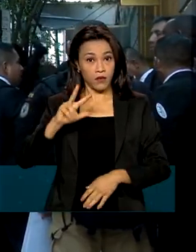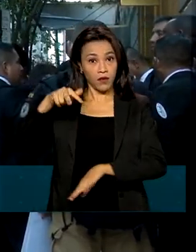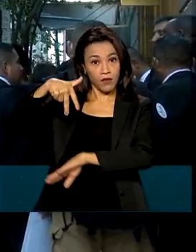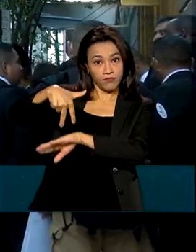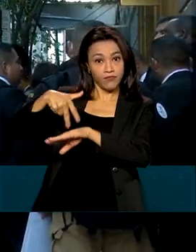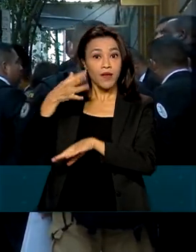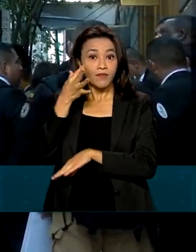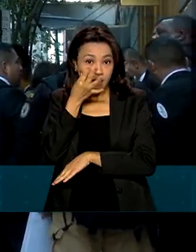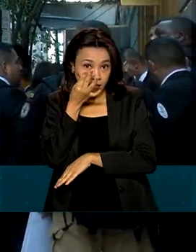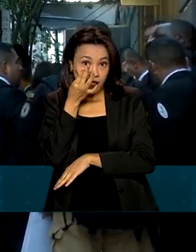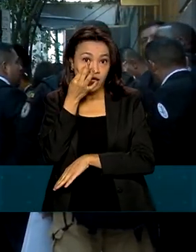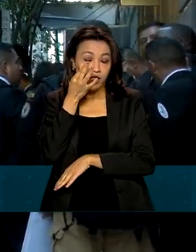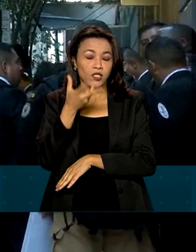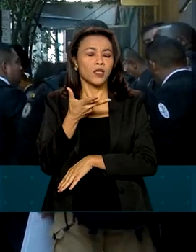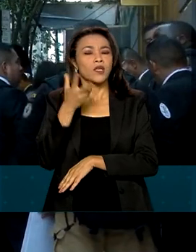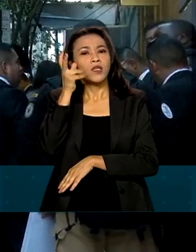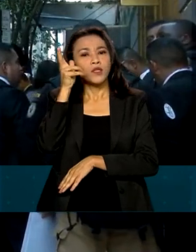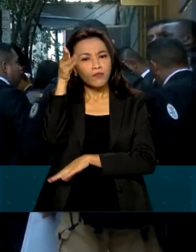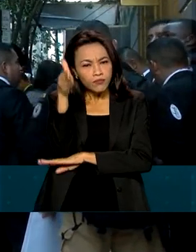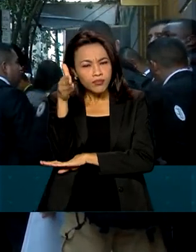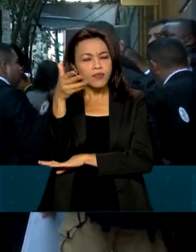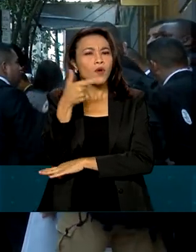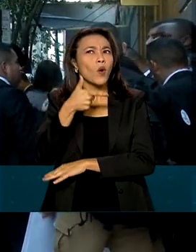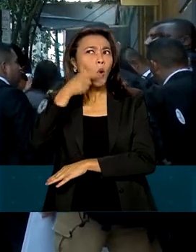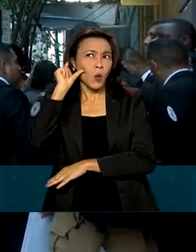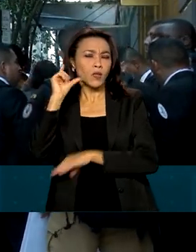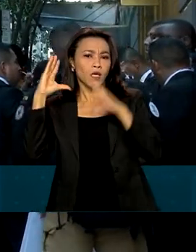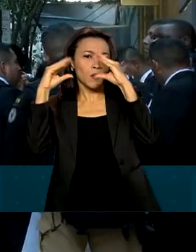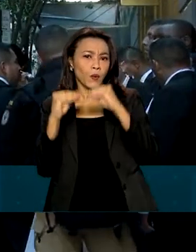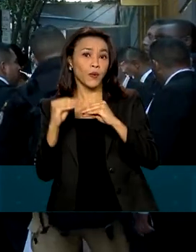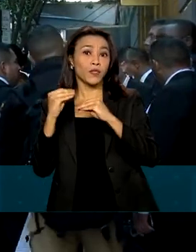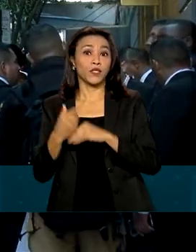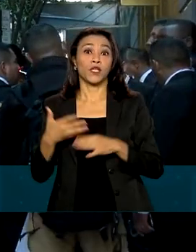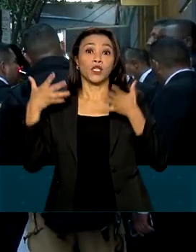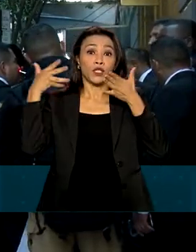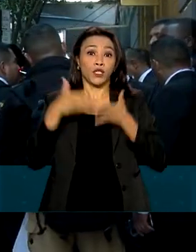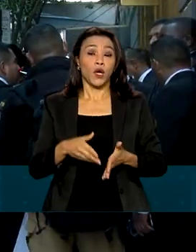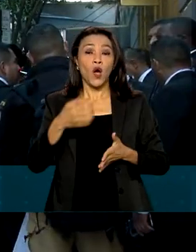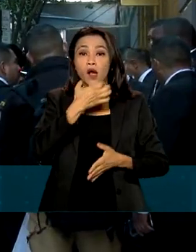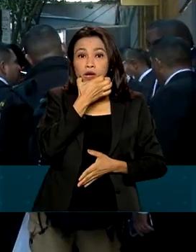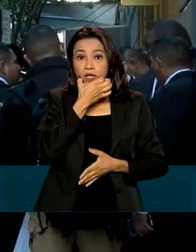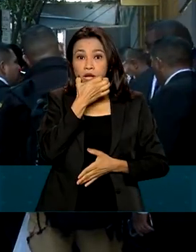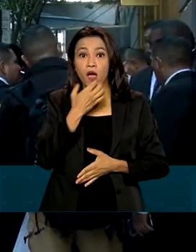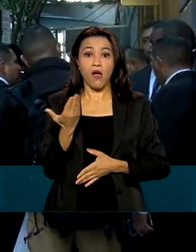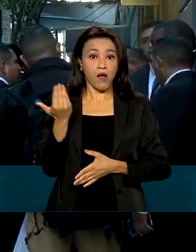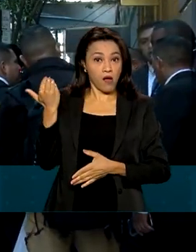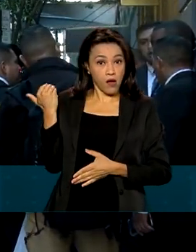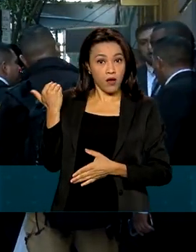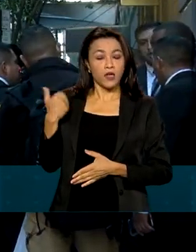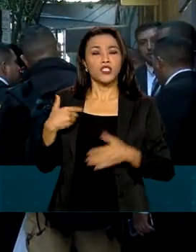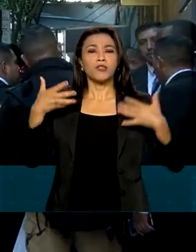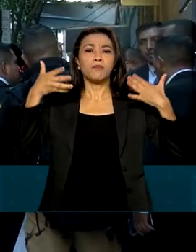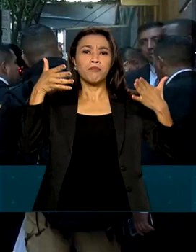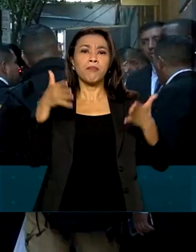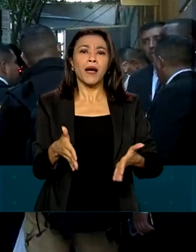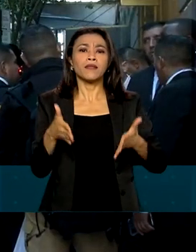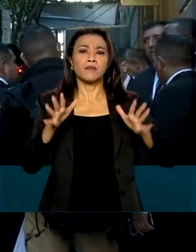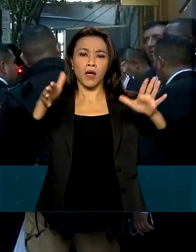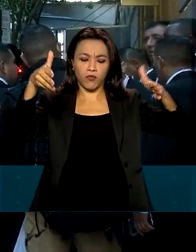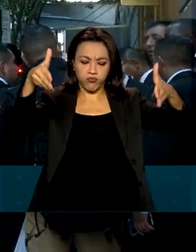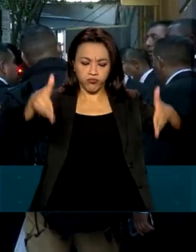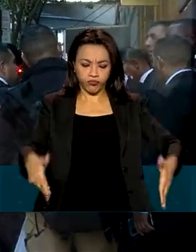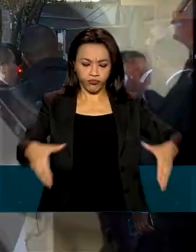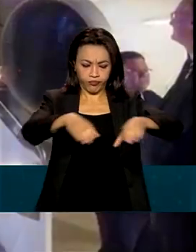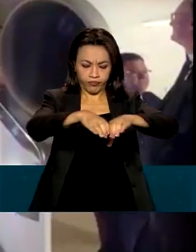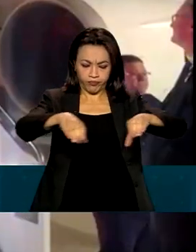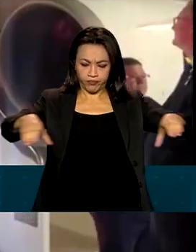York desde ontem à noite. Bolsonaro chegou de Londres, na Inglaterra, depois de participar do funeral da rainha